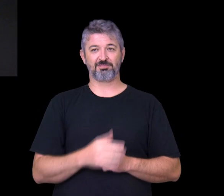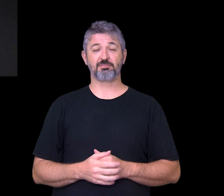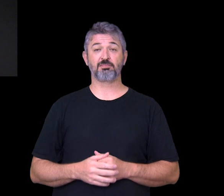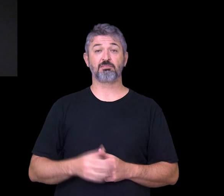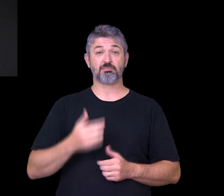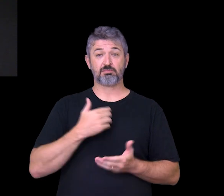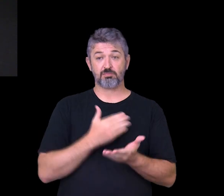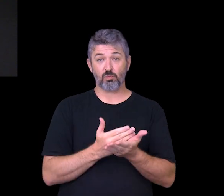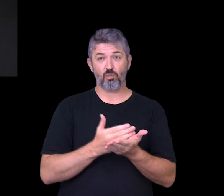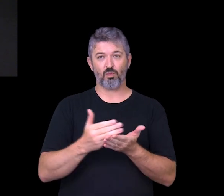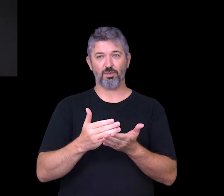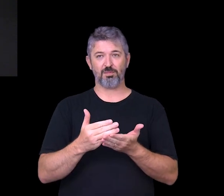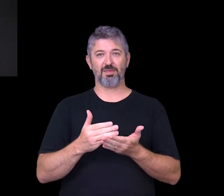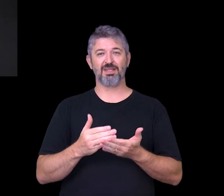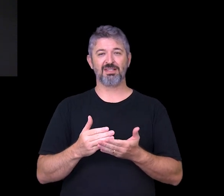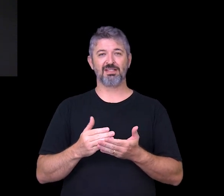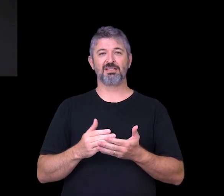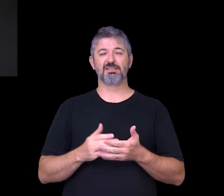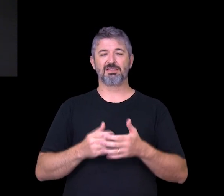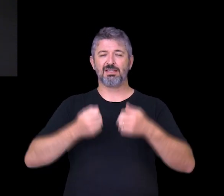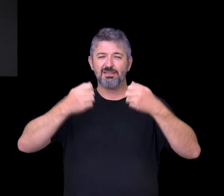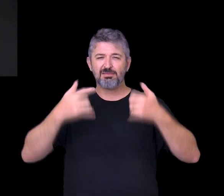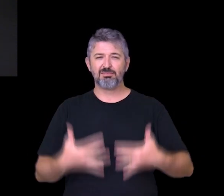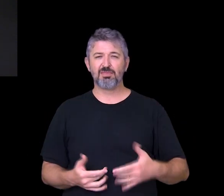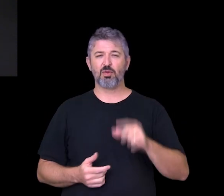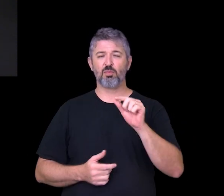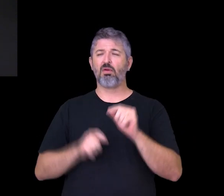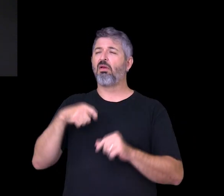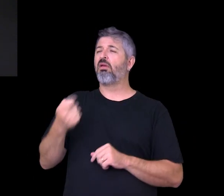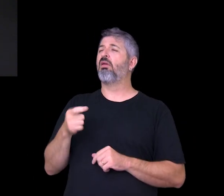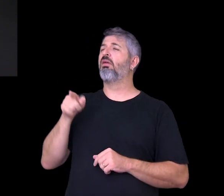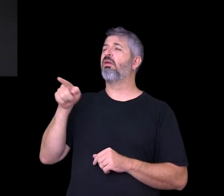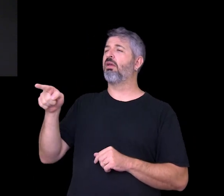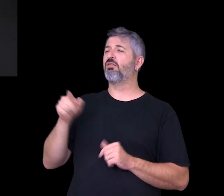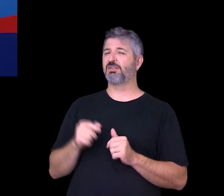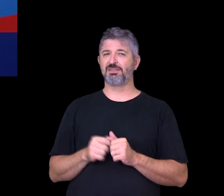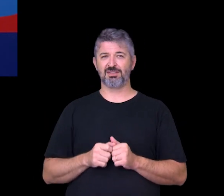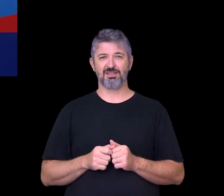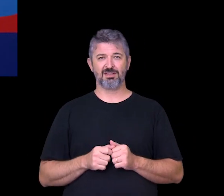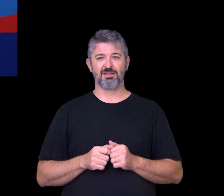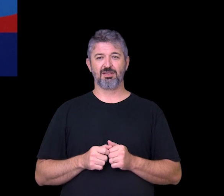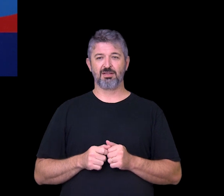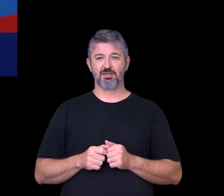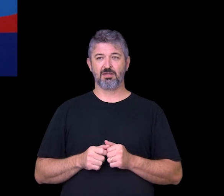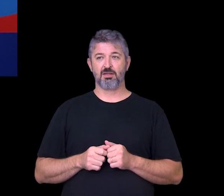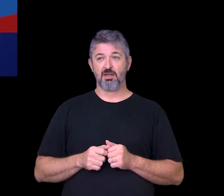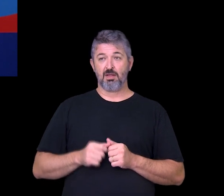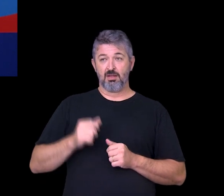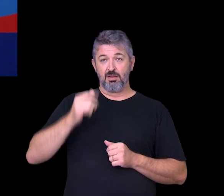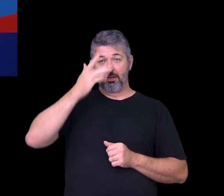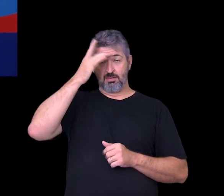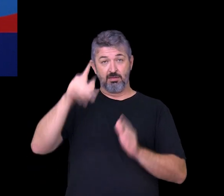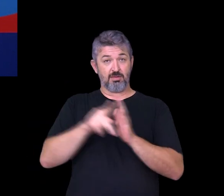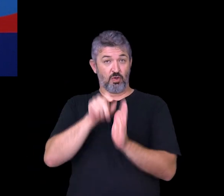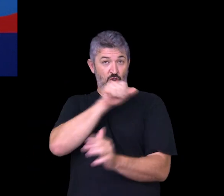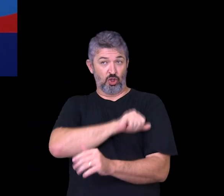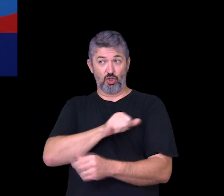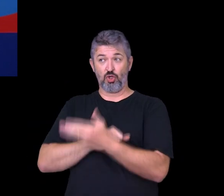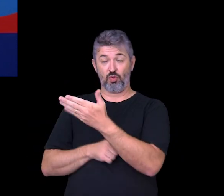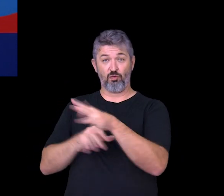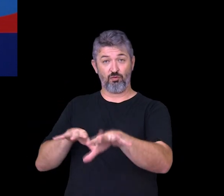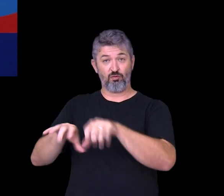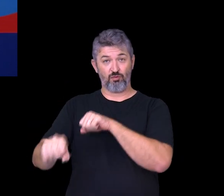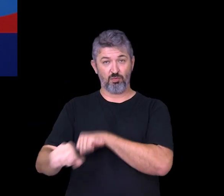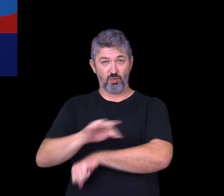aqui explicando um pouquinho de quem é você para os nossos telespectadores. O carioca Maurício Mata formou-se em arquitetura